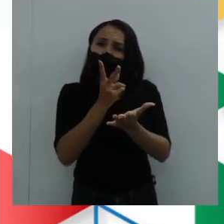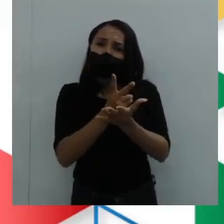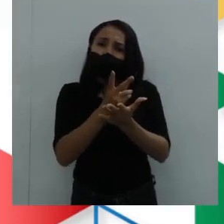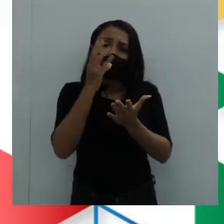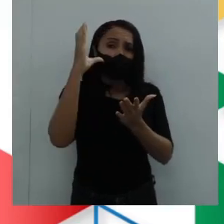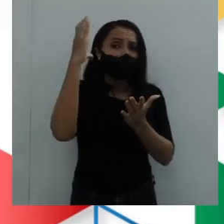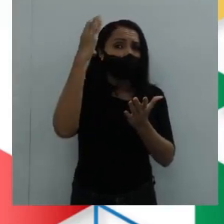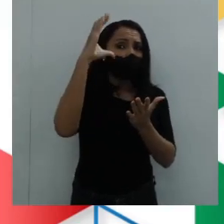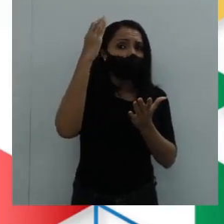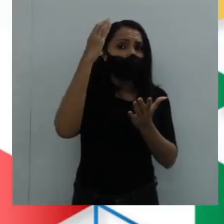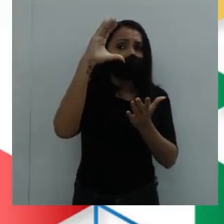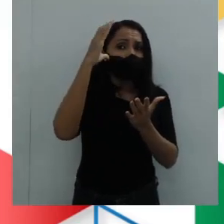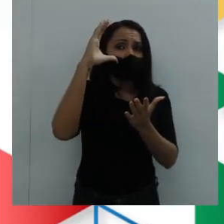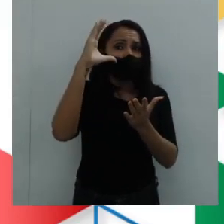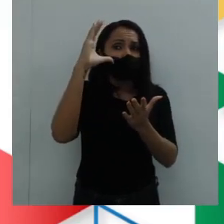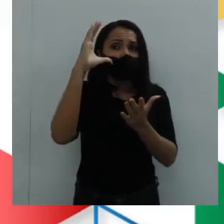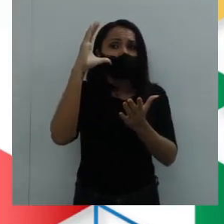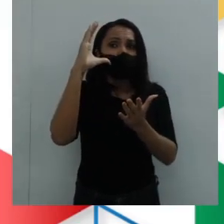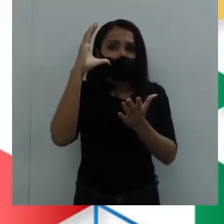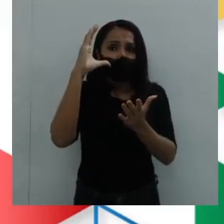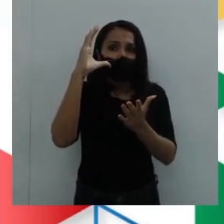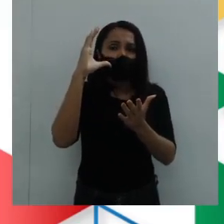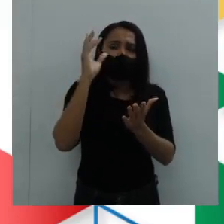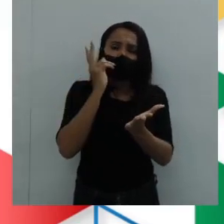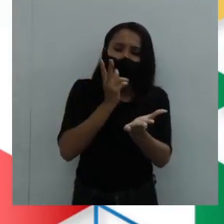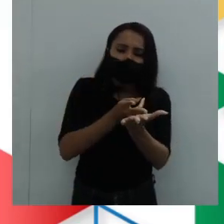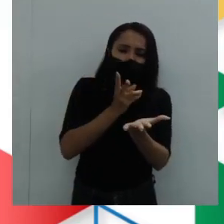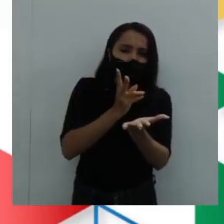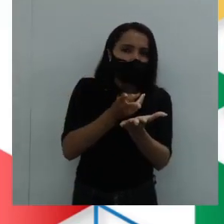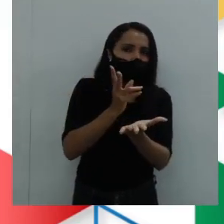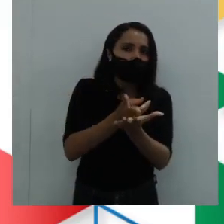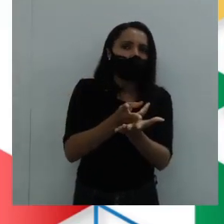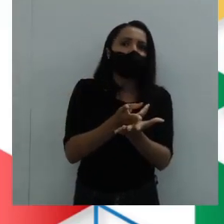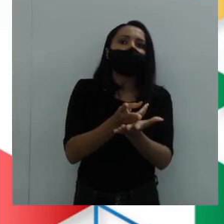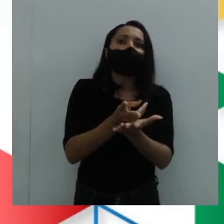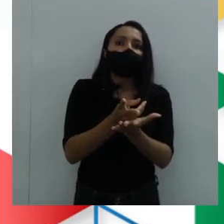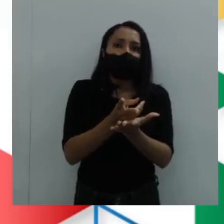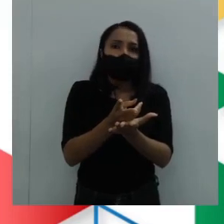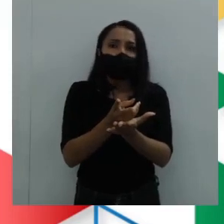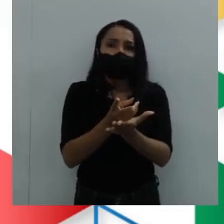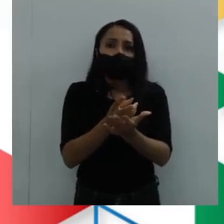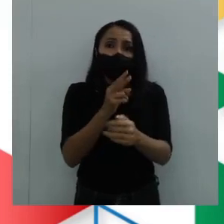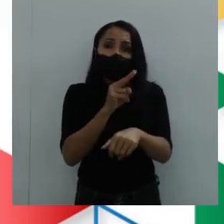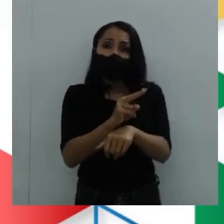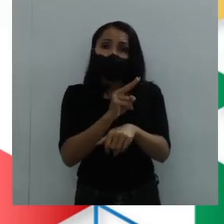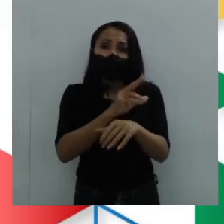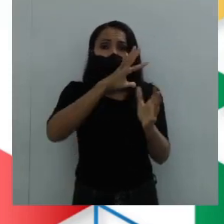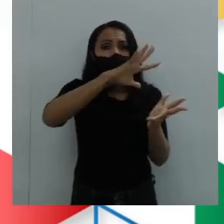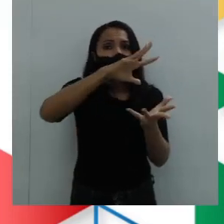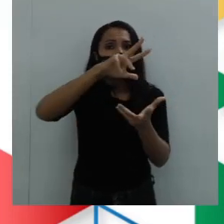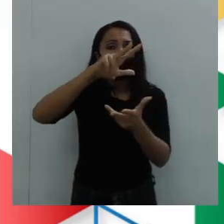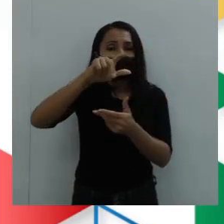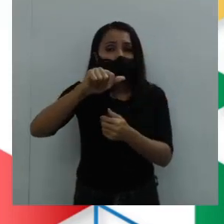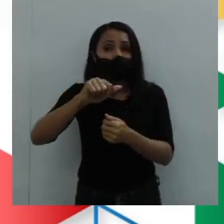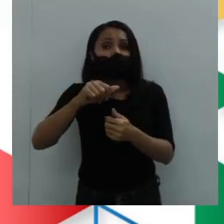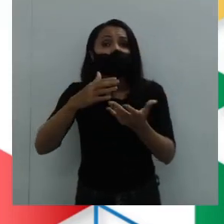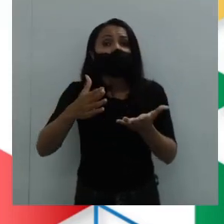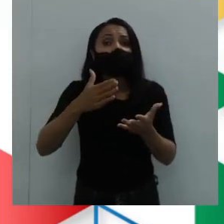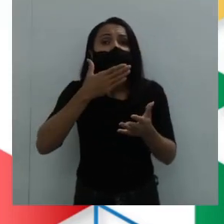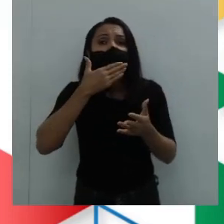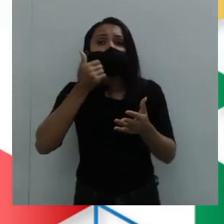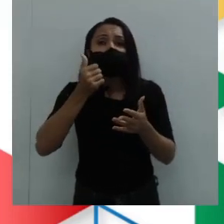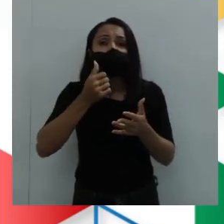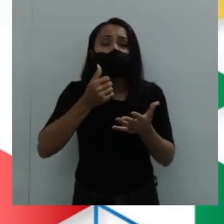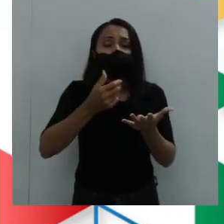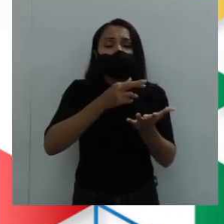sem grandes variações, mantendo a vida do nosso planeta e propiciando aí as